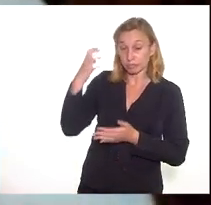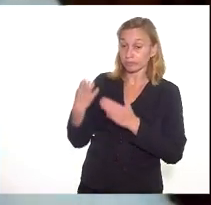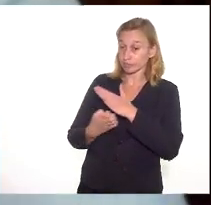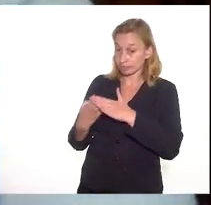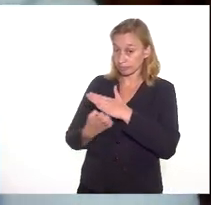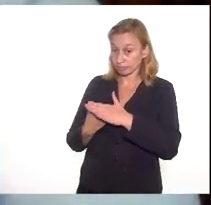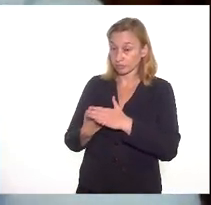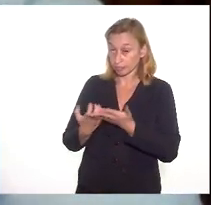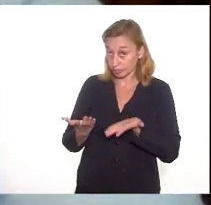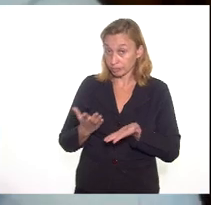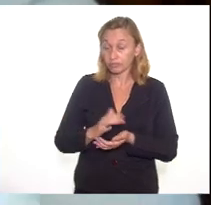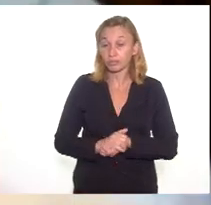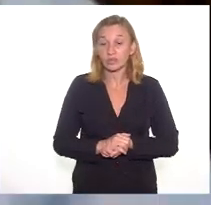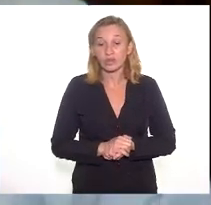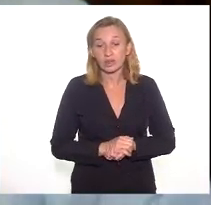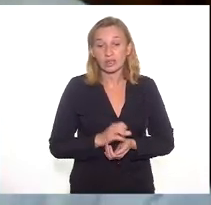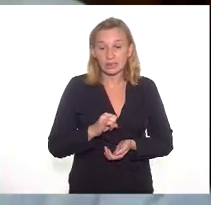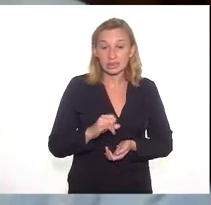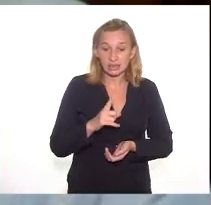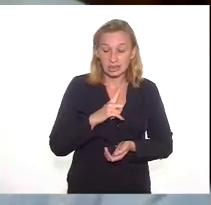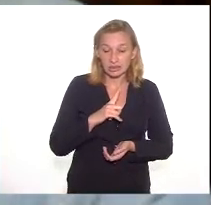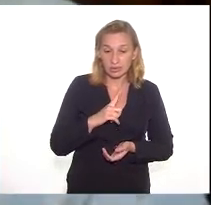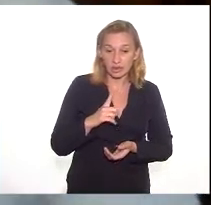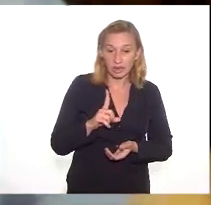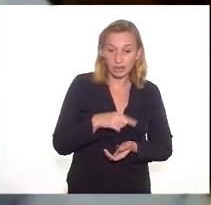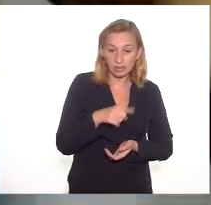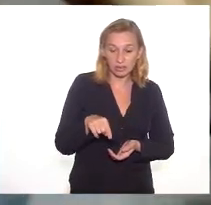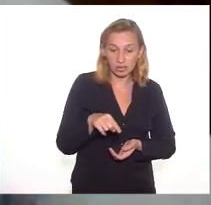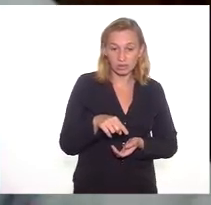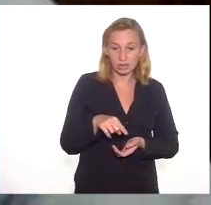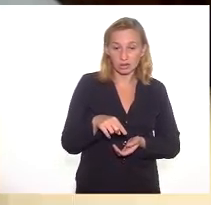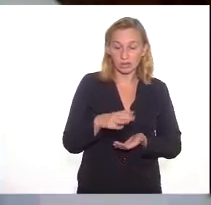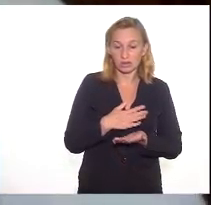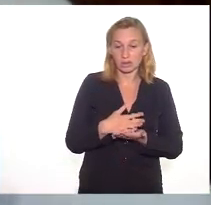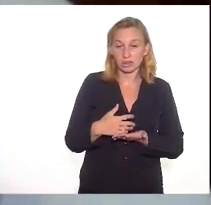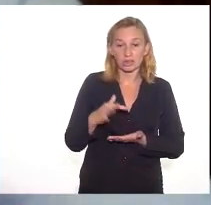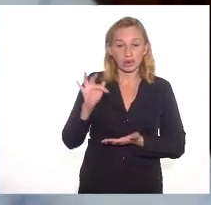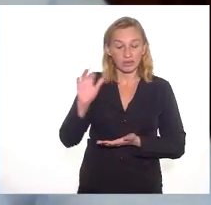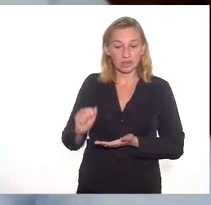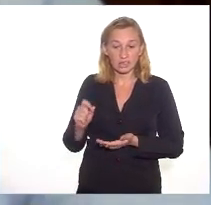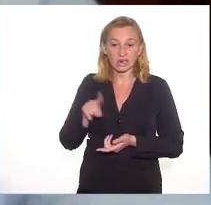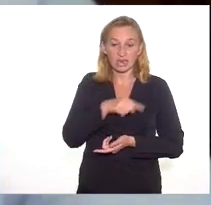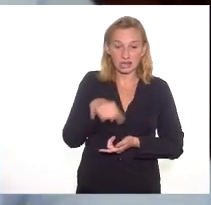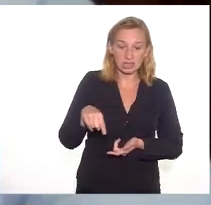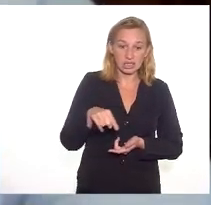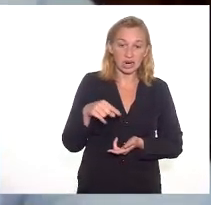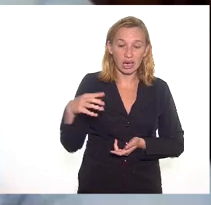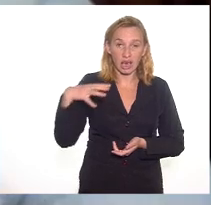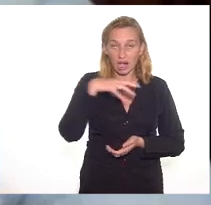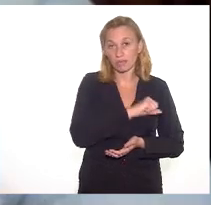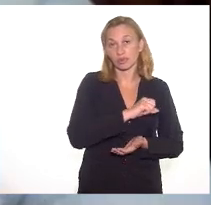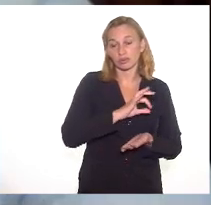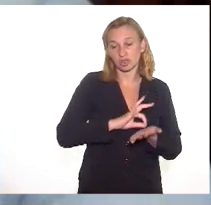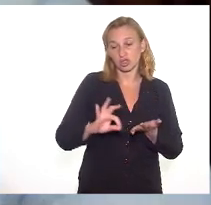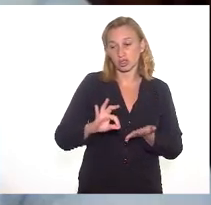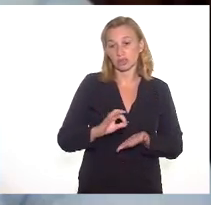a prática... Se houver a suspensão de inicial, a Fazenda imediatamente cancela a inscrição